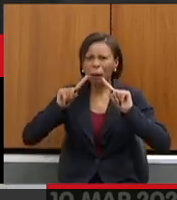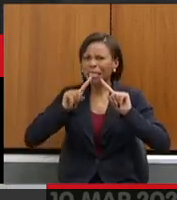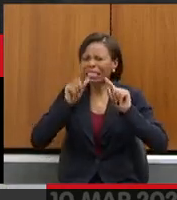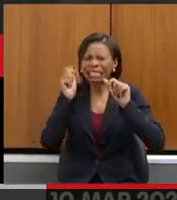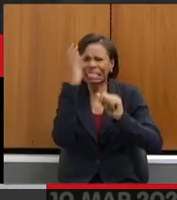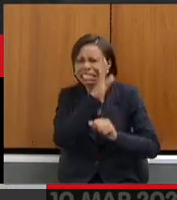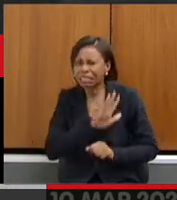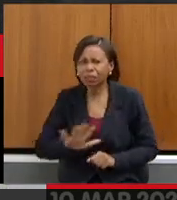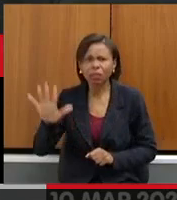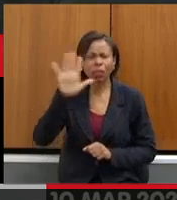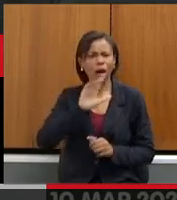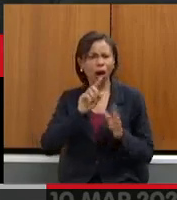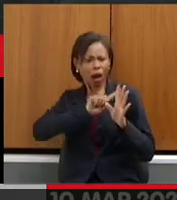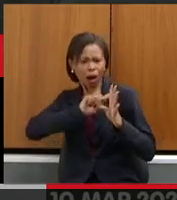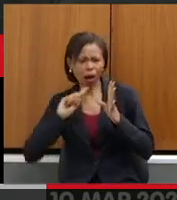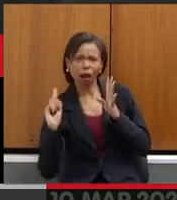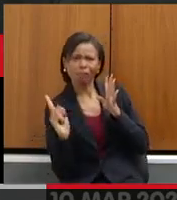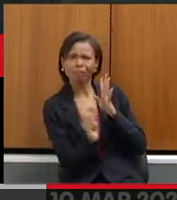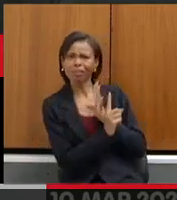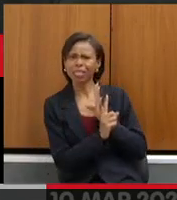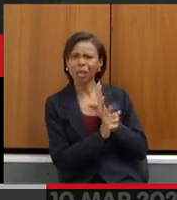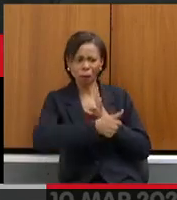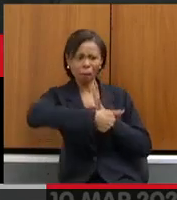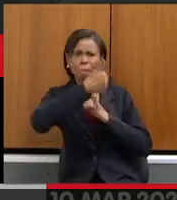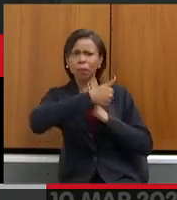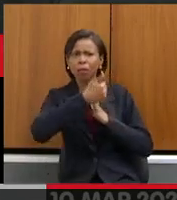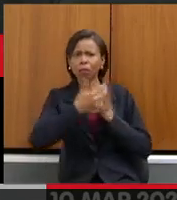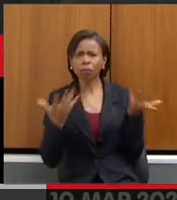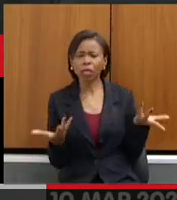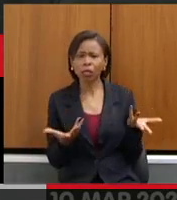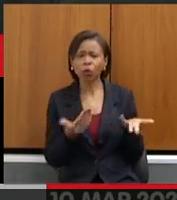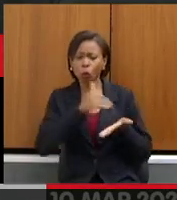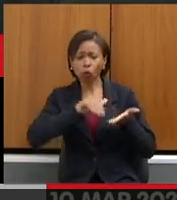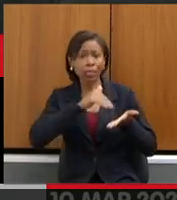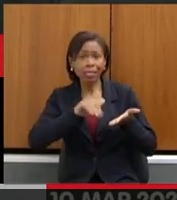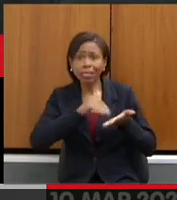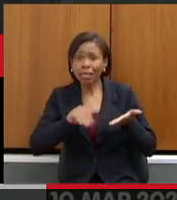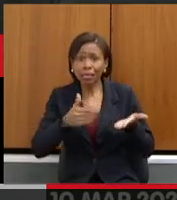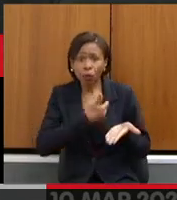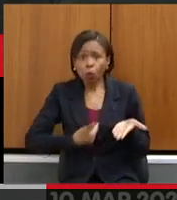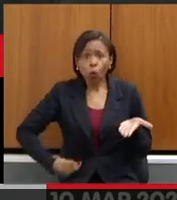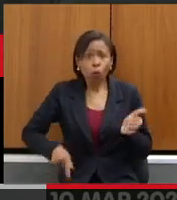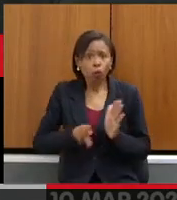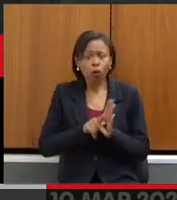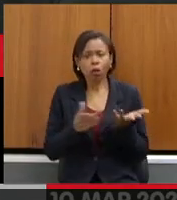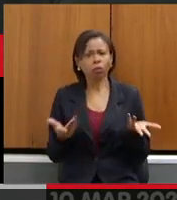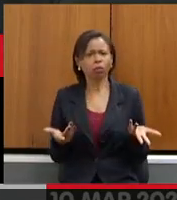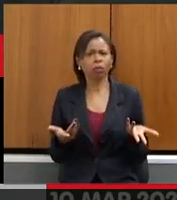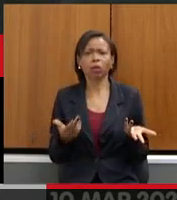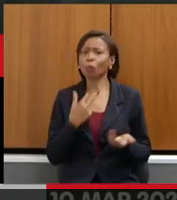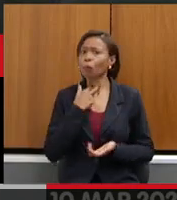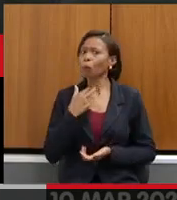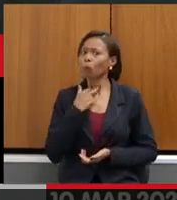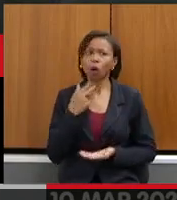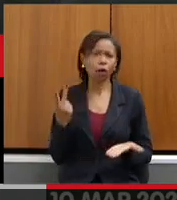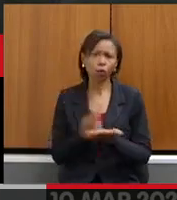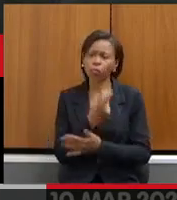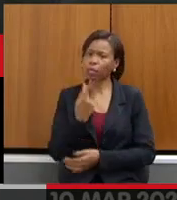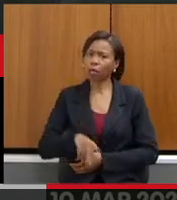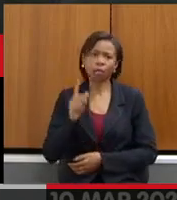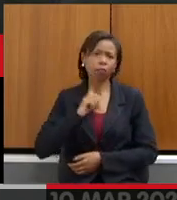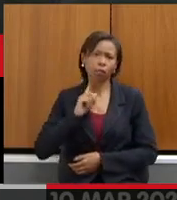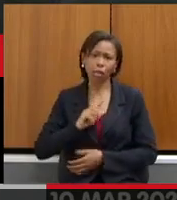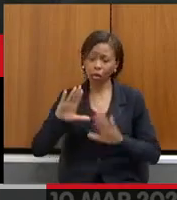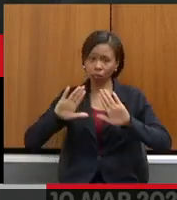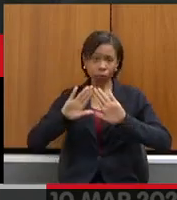por parte de um órgão público daqueles que estão em casa não pode acontecer em Minas Gerais EA tua casa não irá